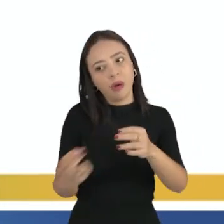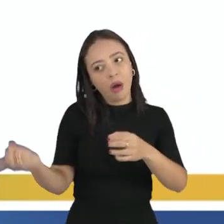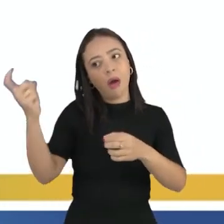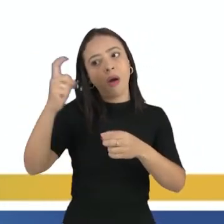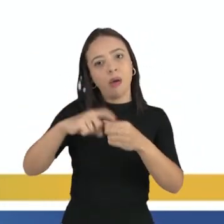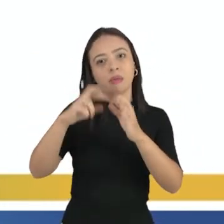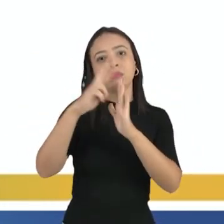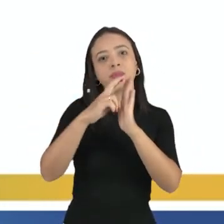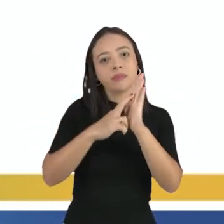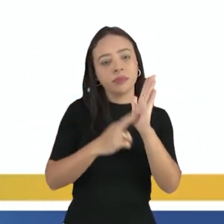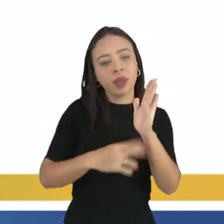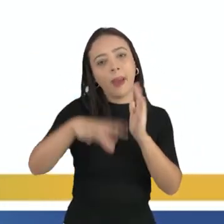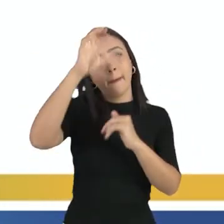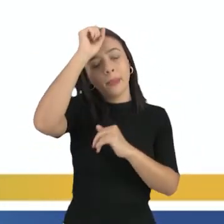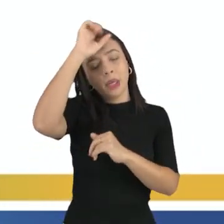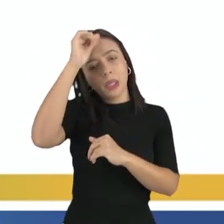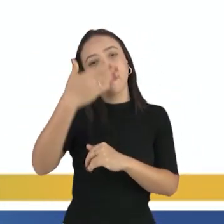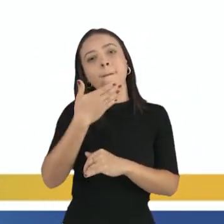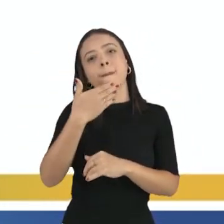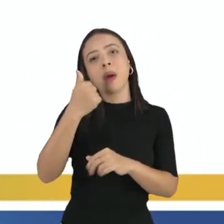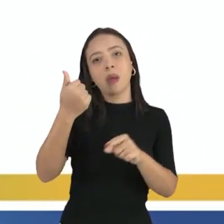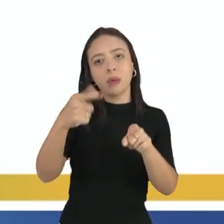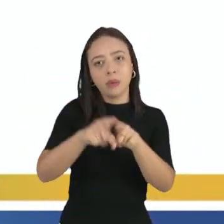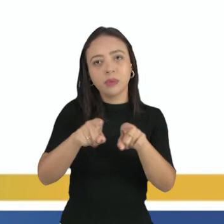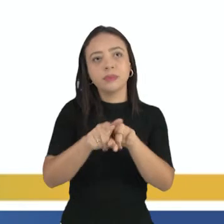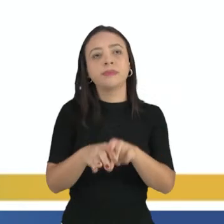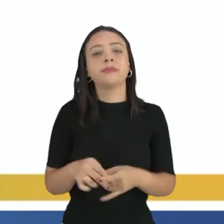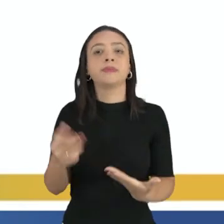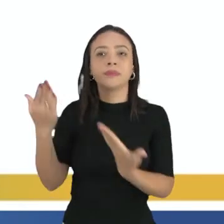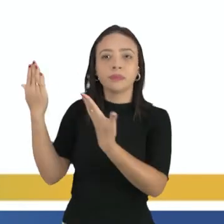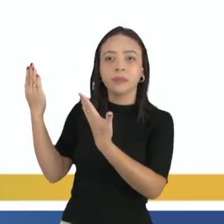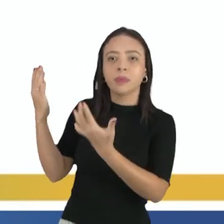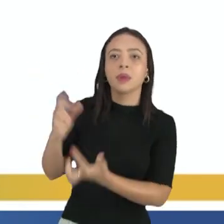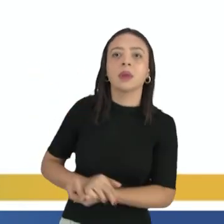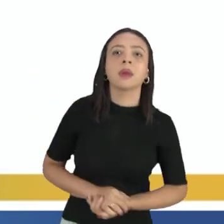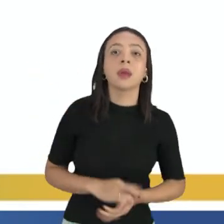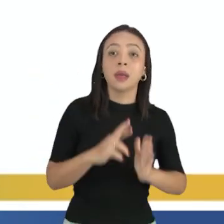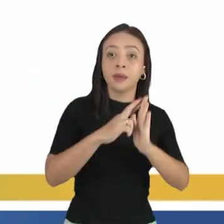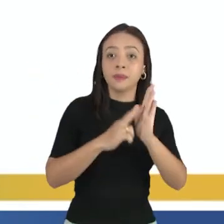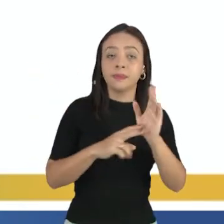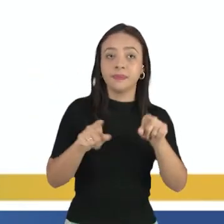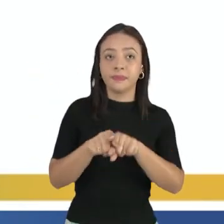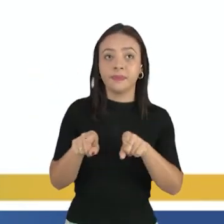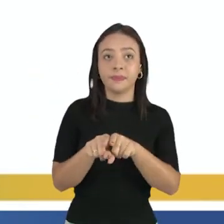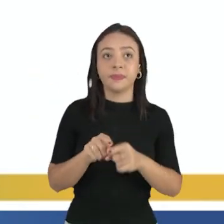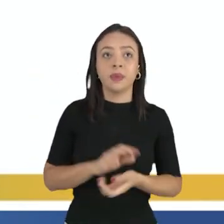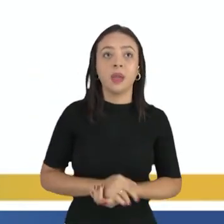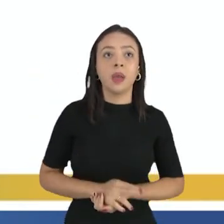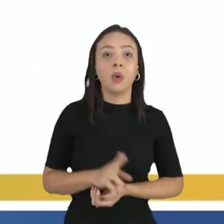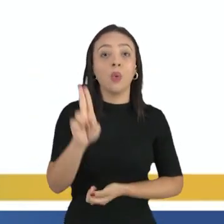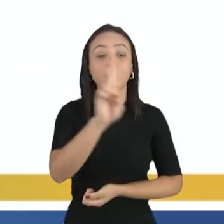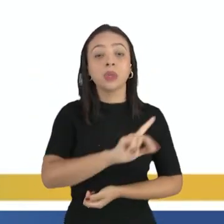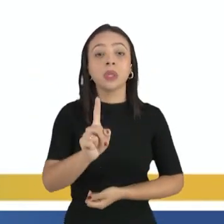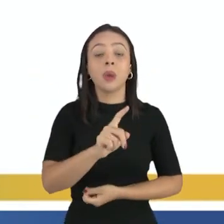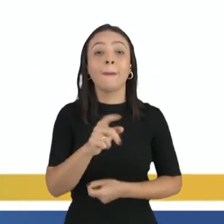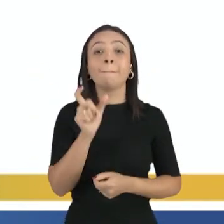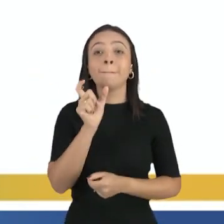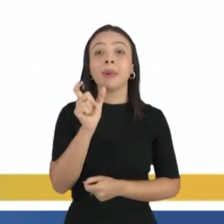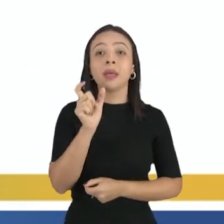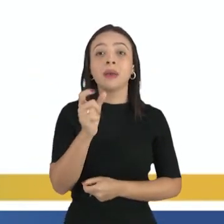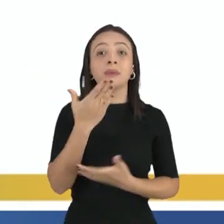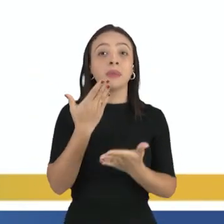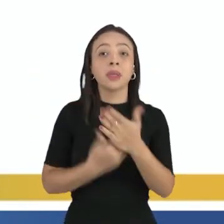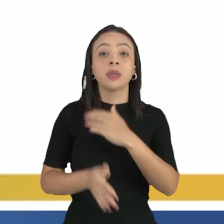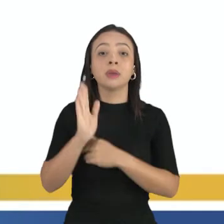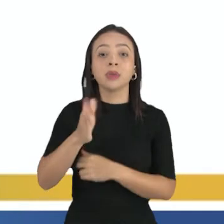nas regrinhas e sempre revisem essa regrinha aí, tá? Ou seja, não se usa mais hífen em palavras que